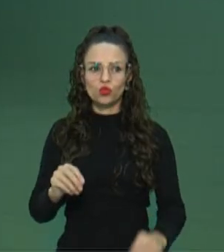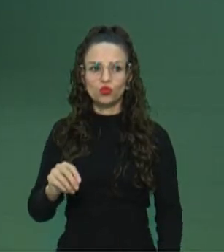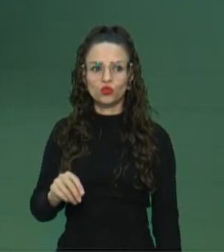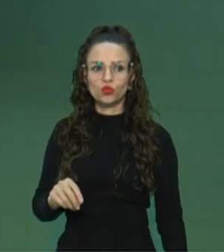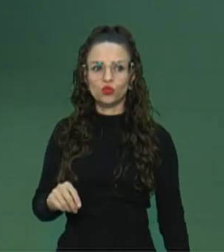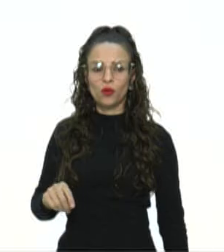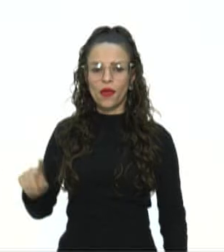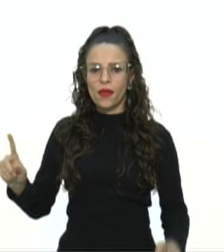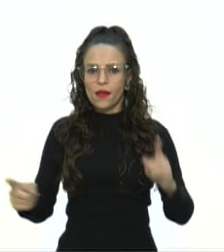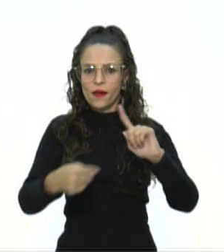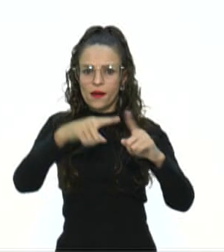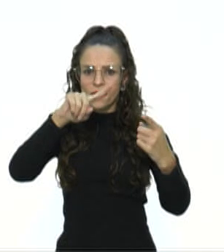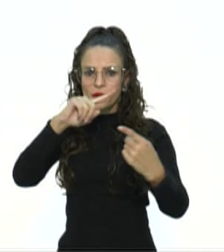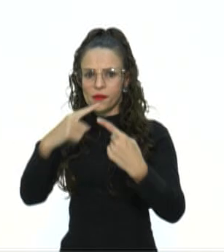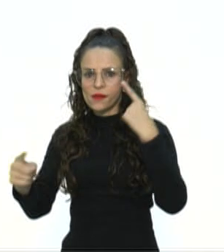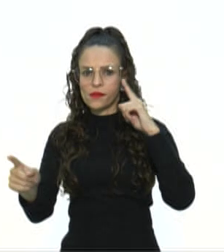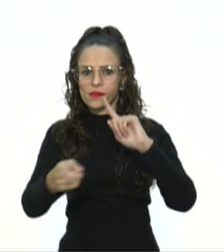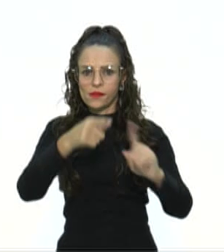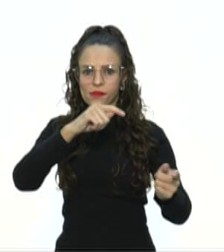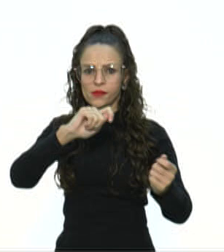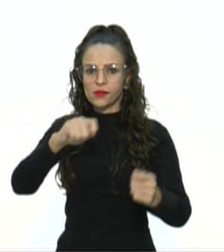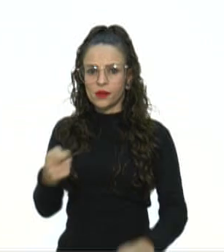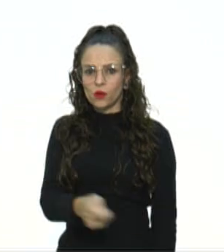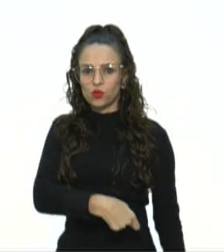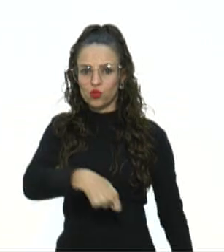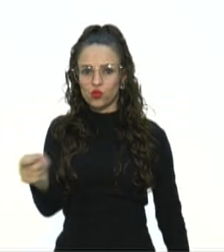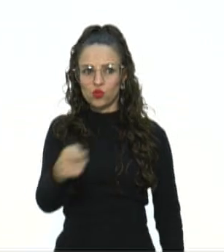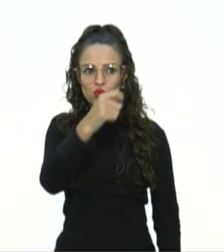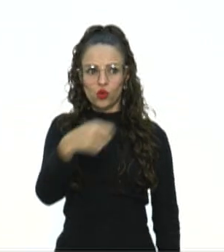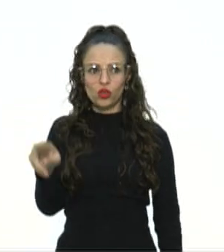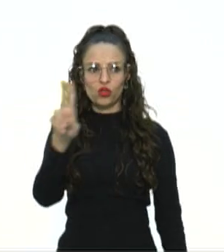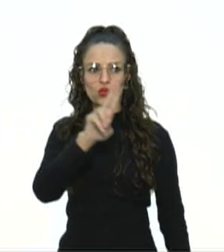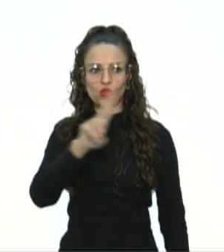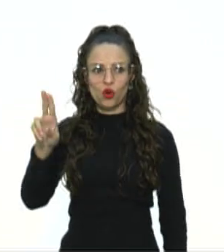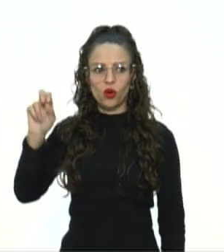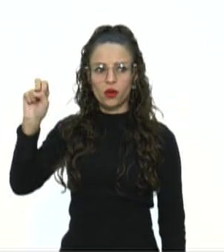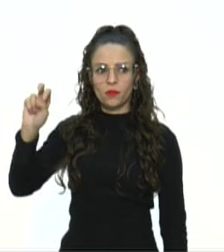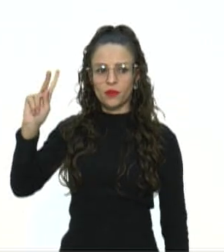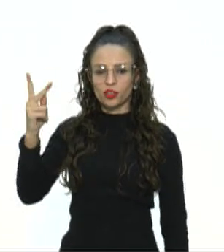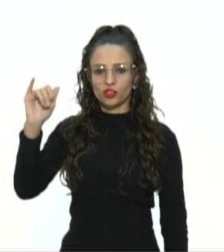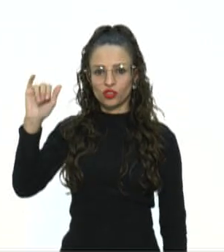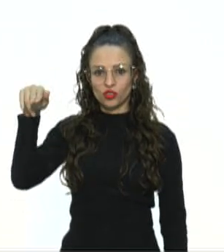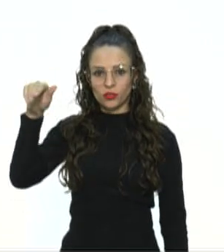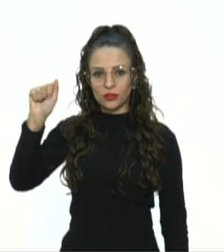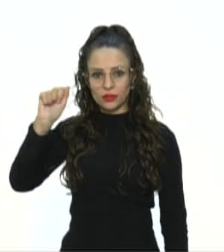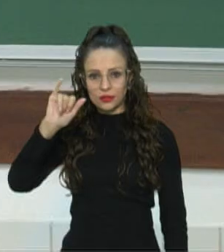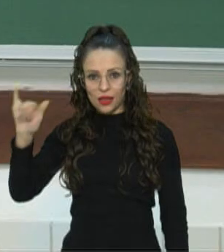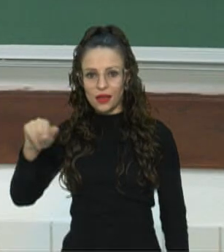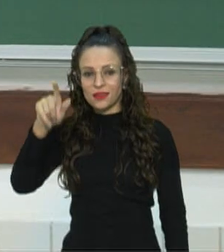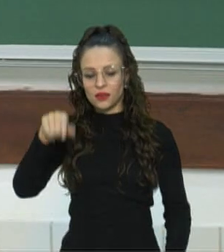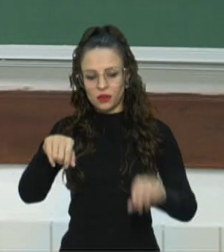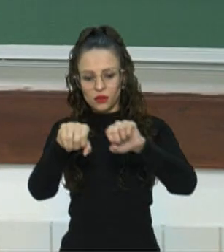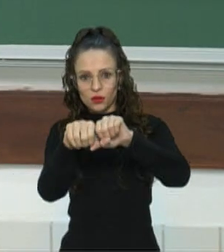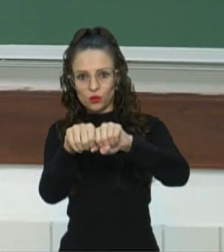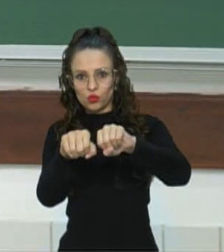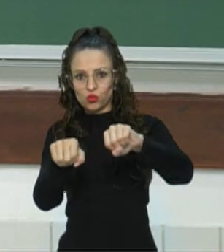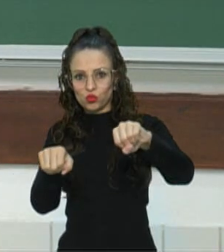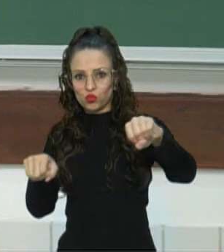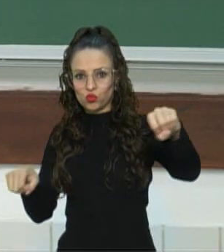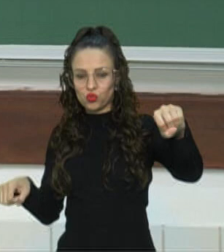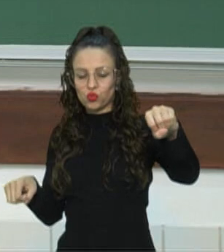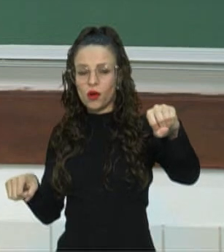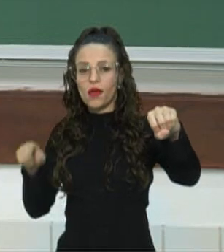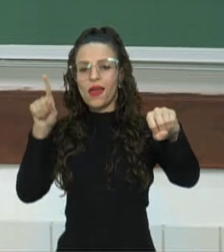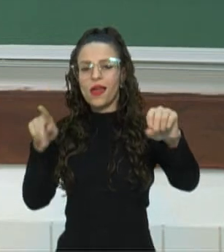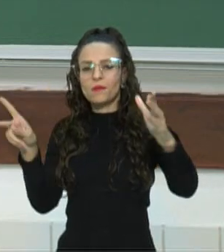dados com essa espada aqui, né? Essa espada é chamada de shinai, é uma espada de bambu, né? Ela não é uma espada com fios